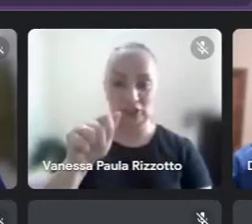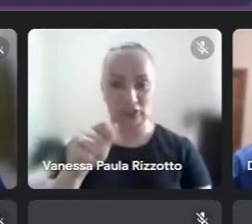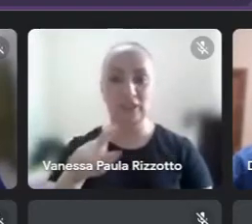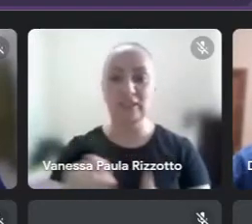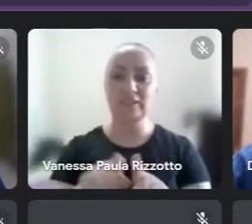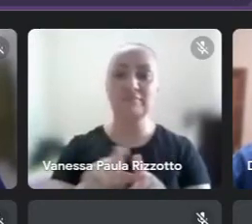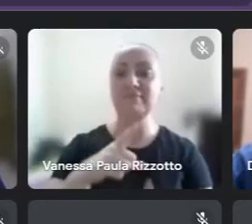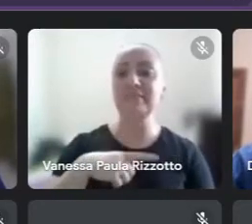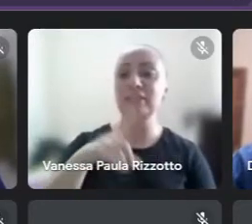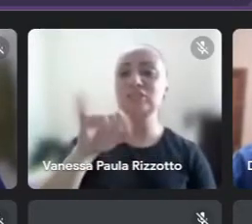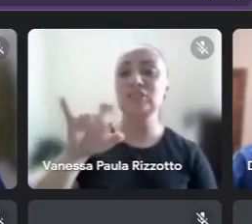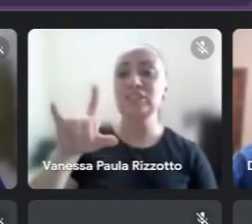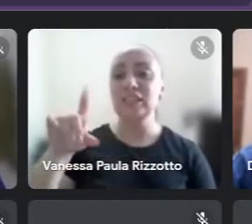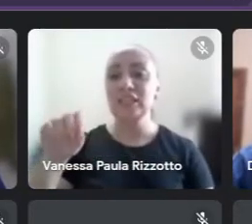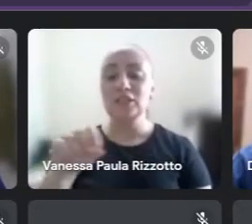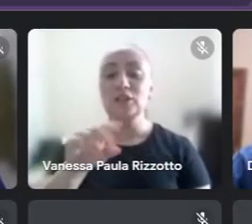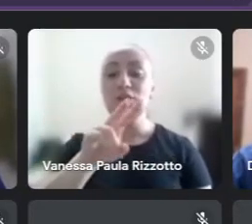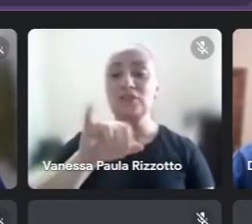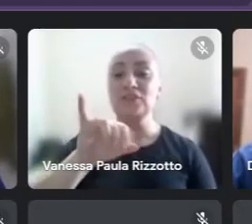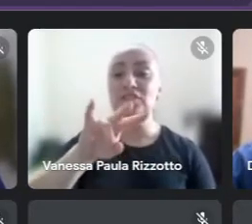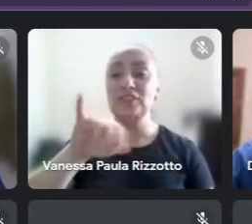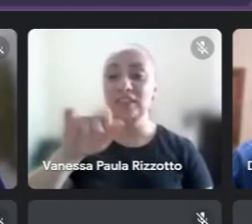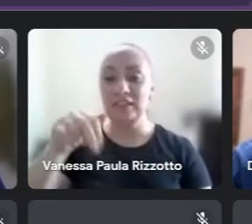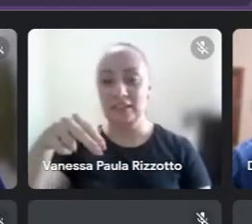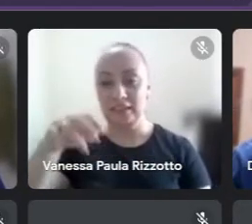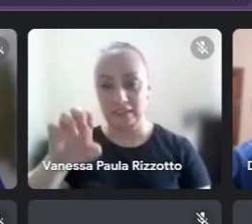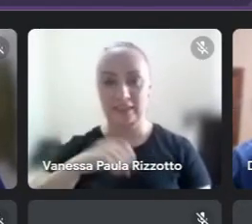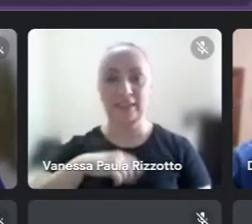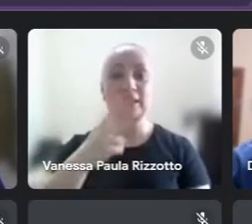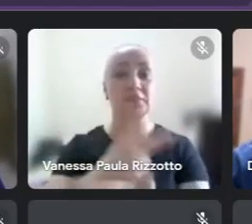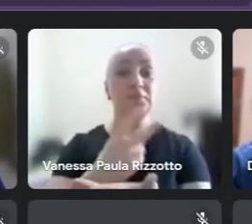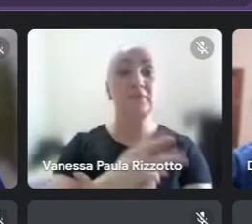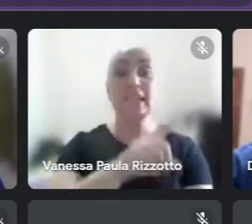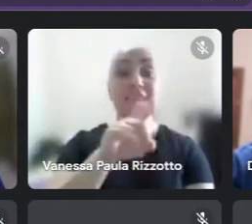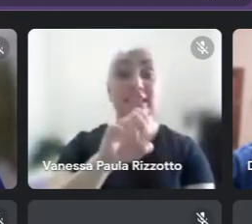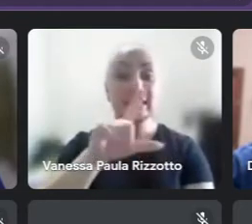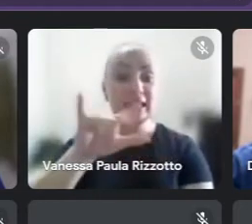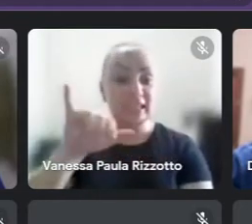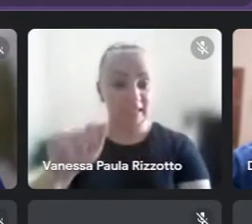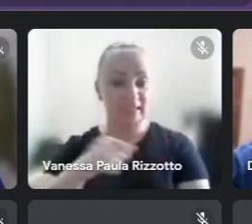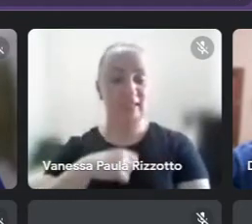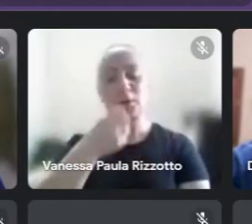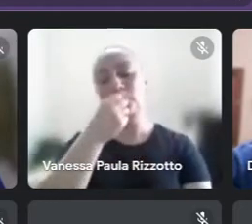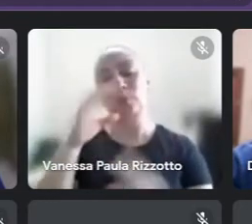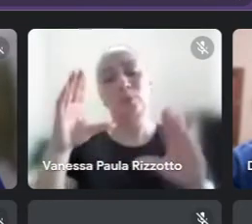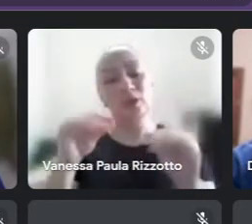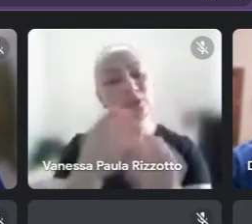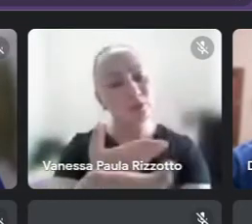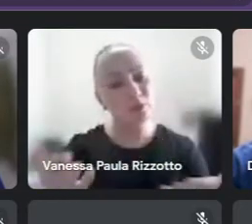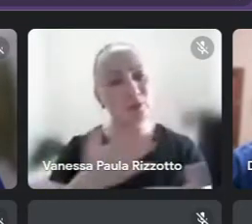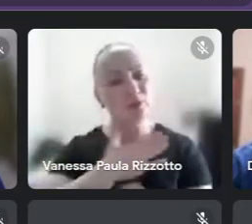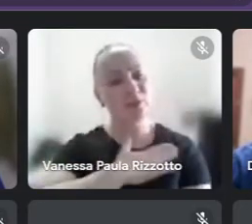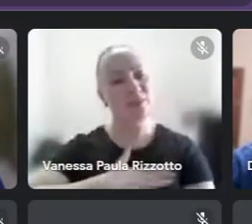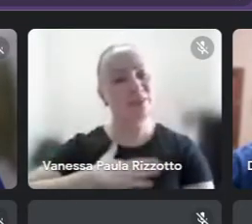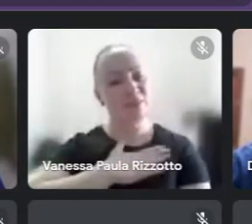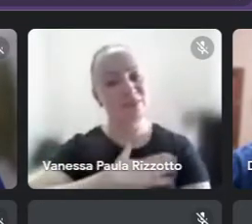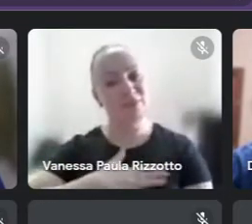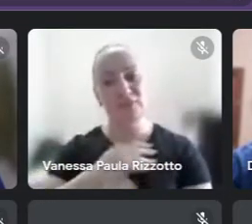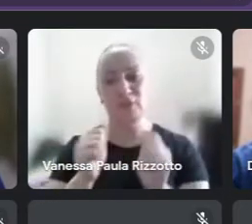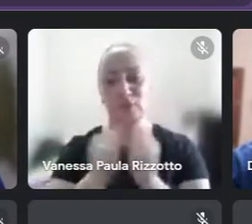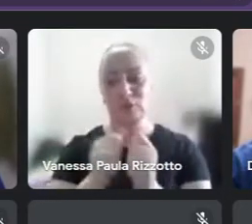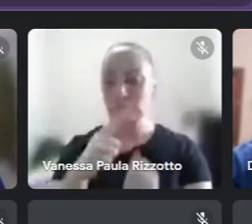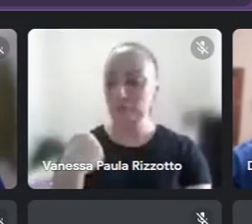Andrade, Viviane Santos, que nos ajudam. A professora Zélia, muito boa noite, professora Zélia, um prazer imenso tê-la aqui